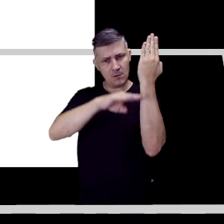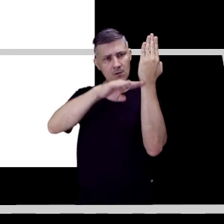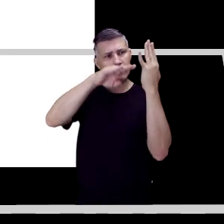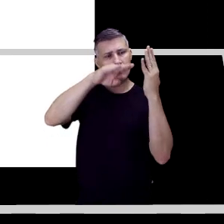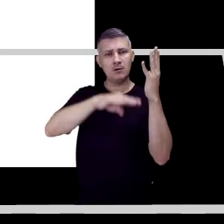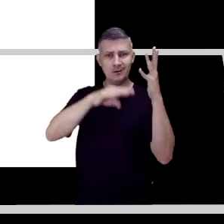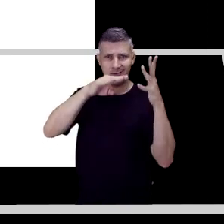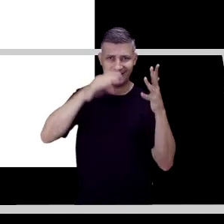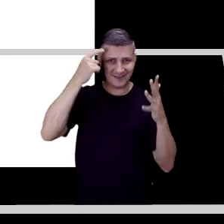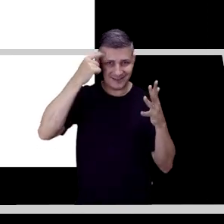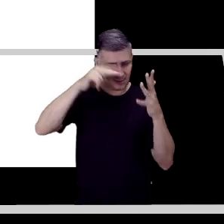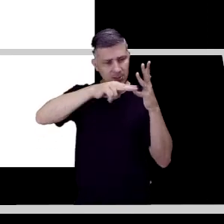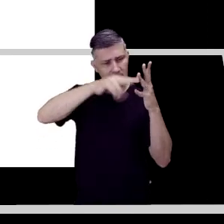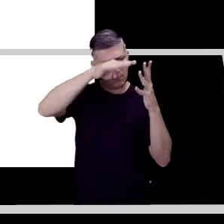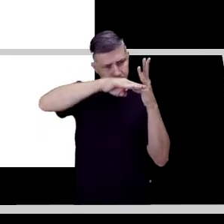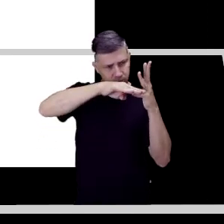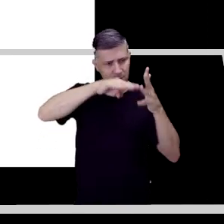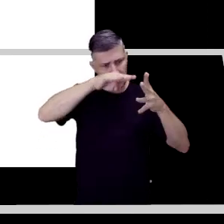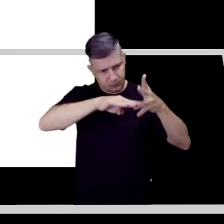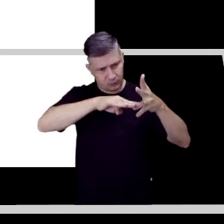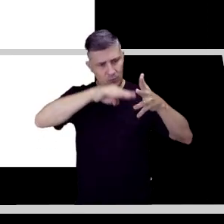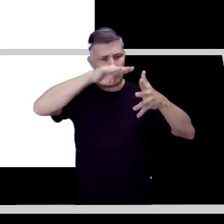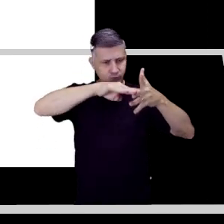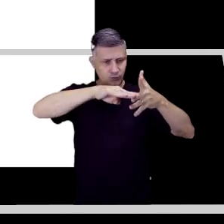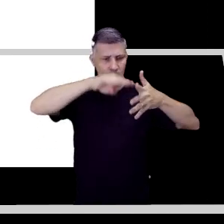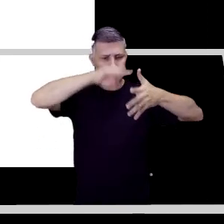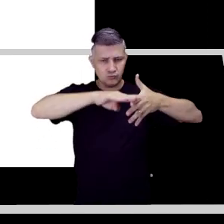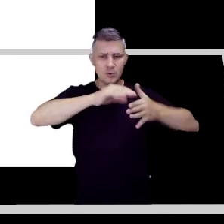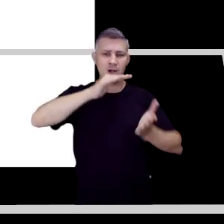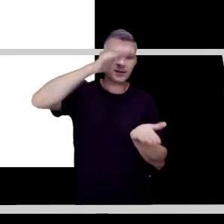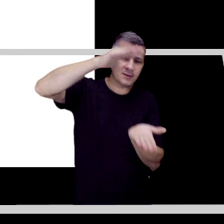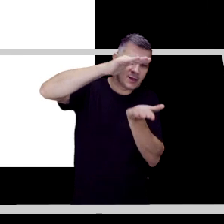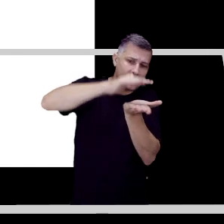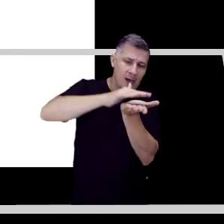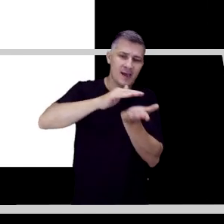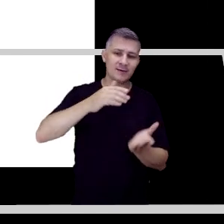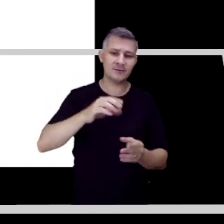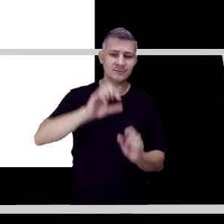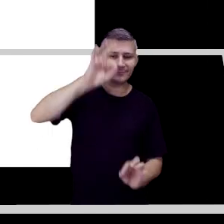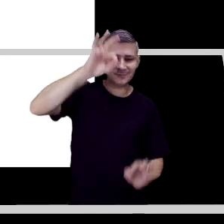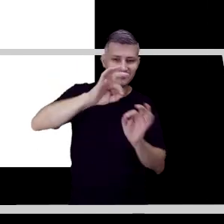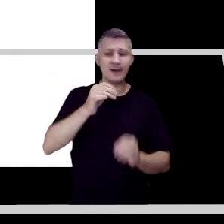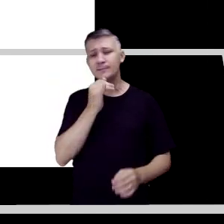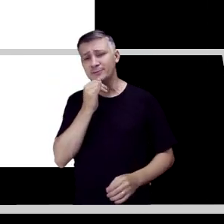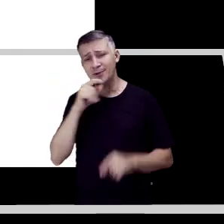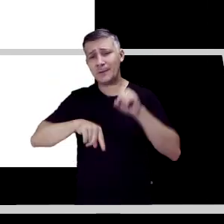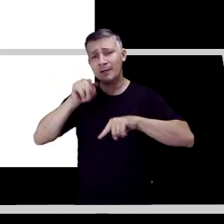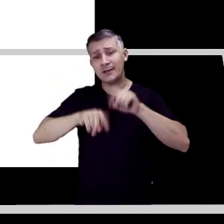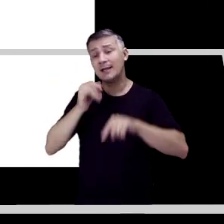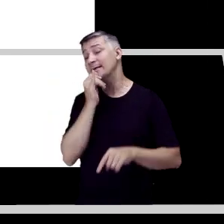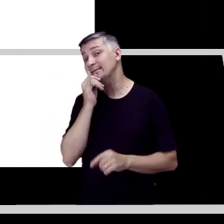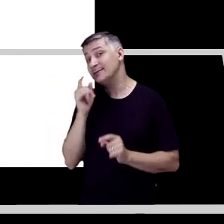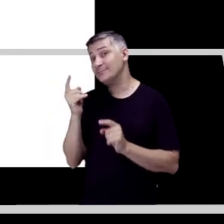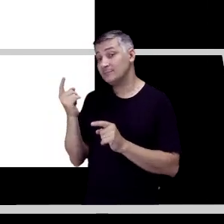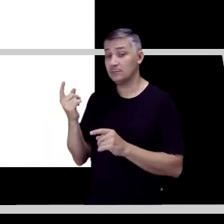escala arquitetônica do brise montado, o que tamanho tem esses espaçamentos. A gente faz essa brincadeira de botar